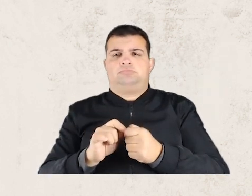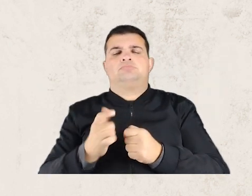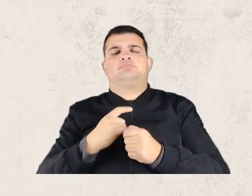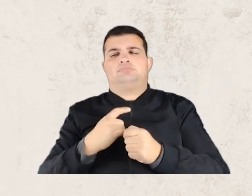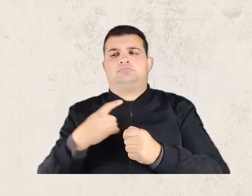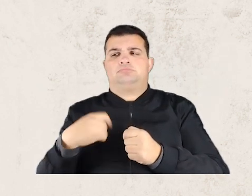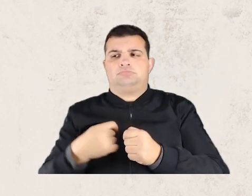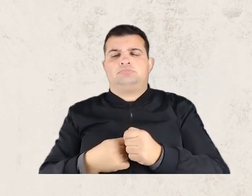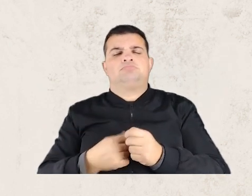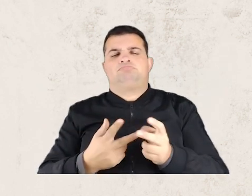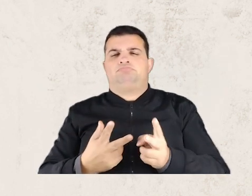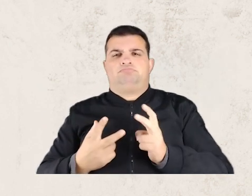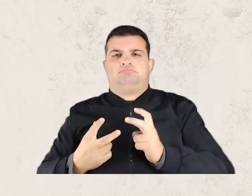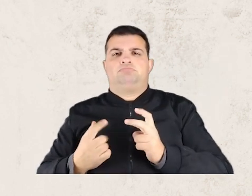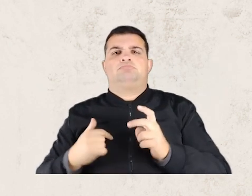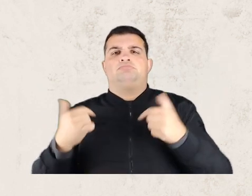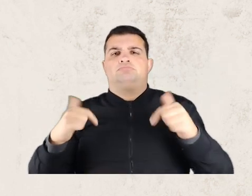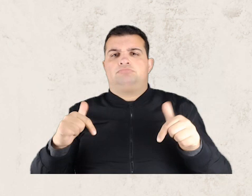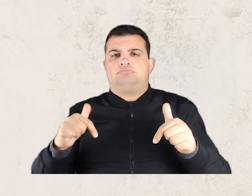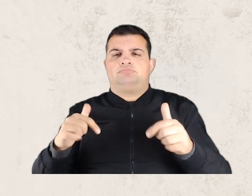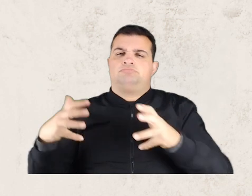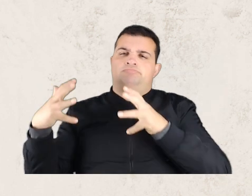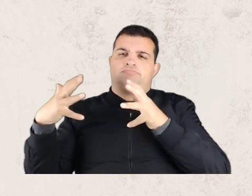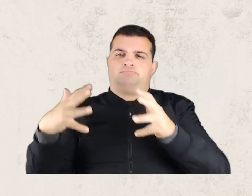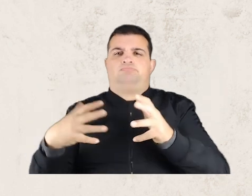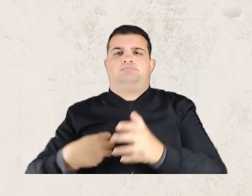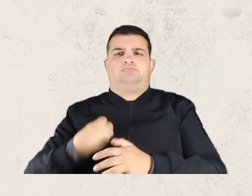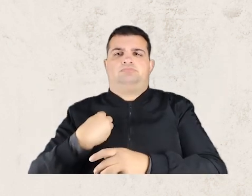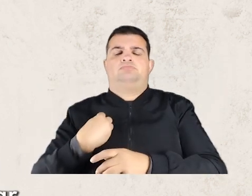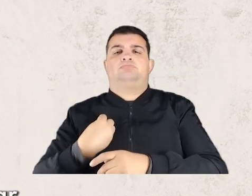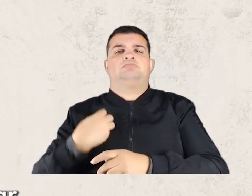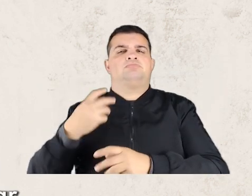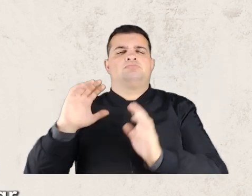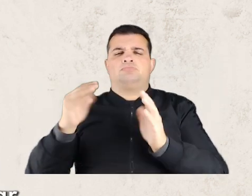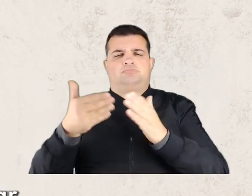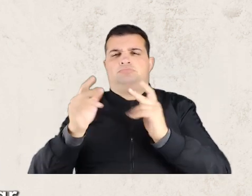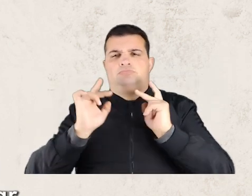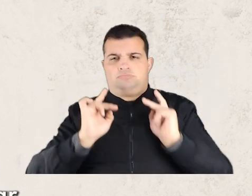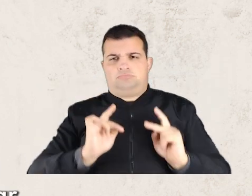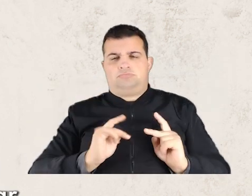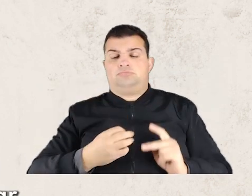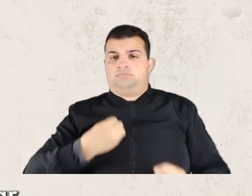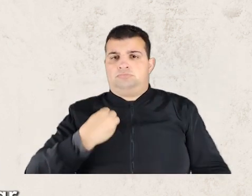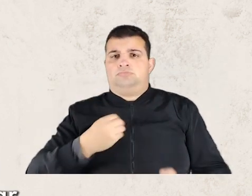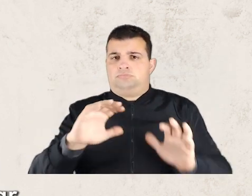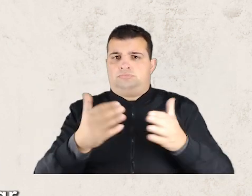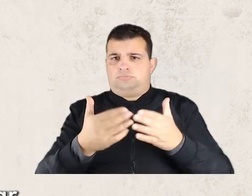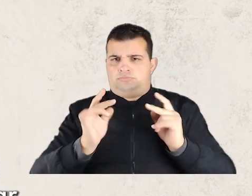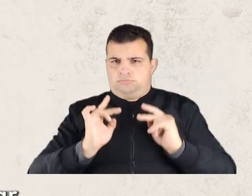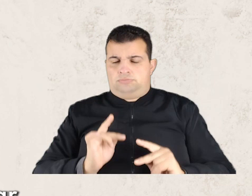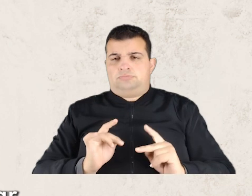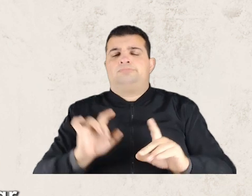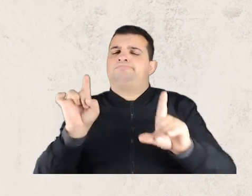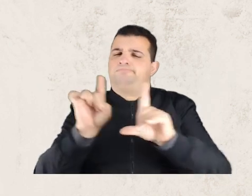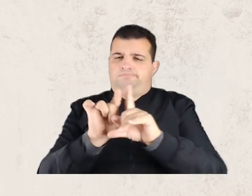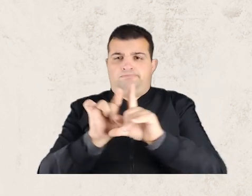Então, há que se pensar na psicologia sempre, com todos os trabalhos, qualquer que seja o trabalho que eu vá realizar, eu tenho